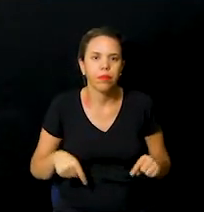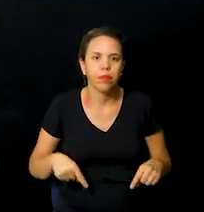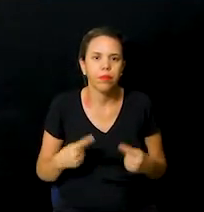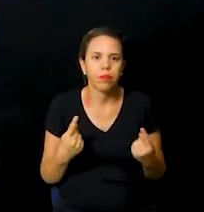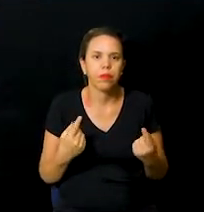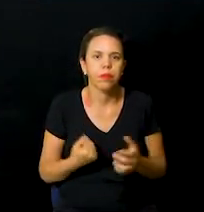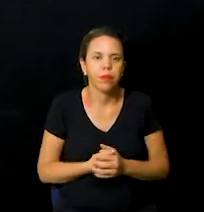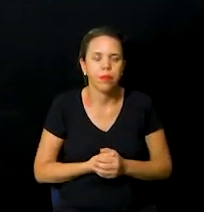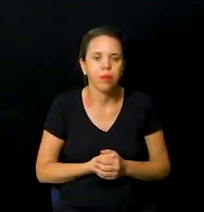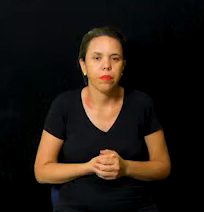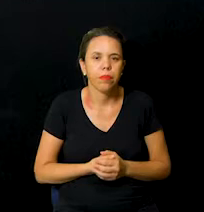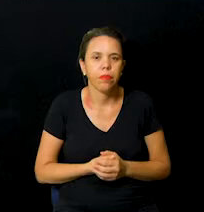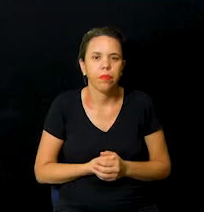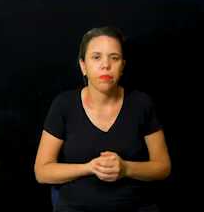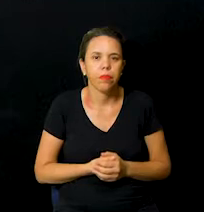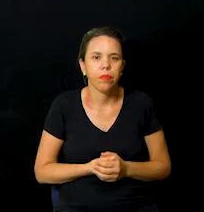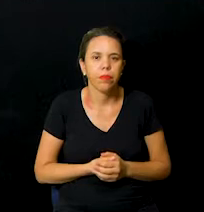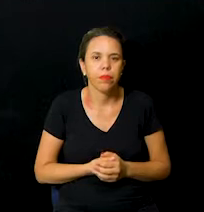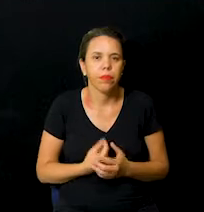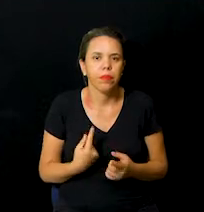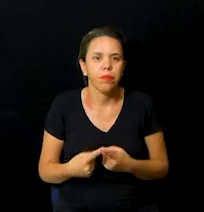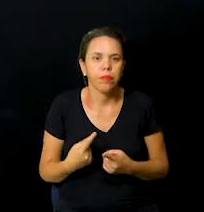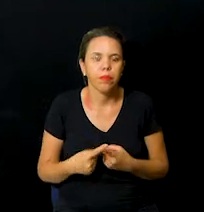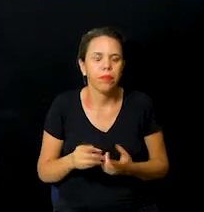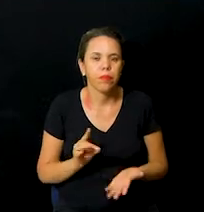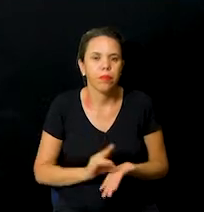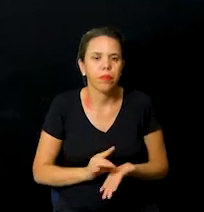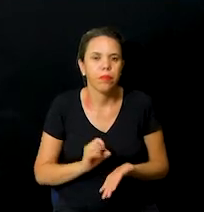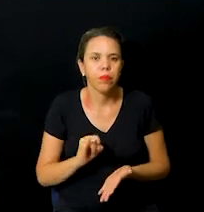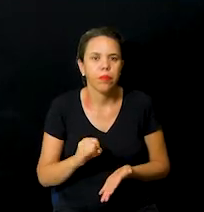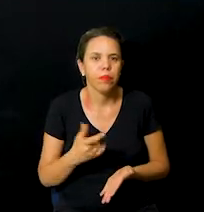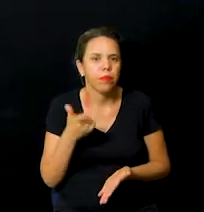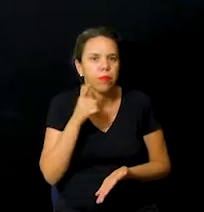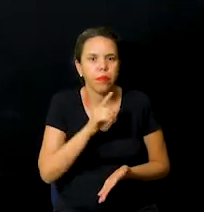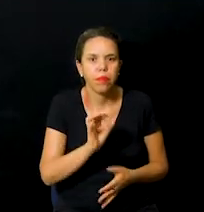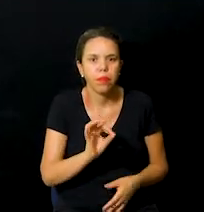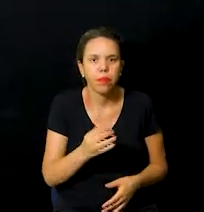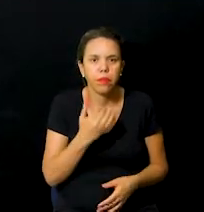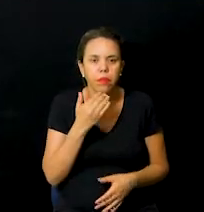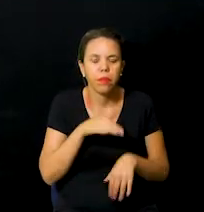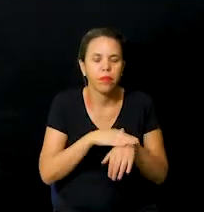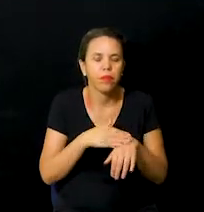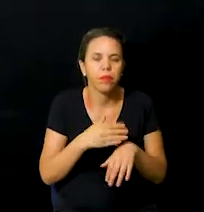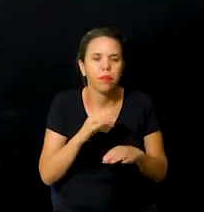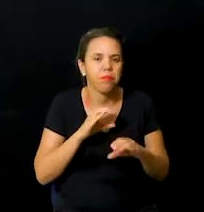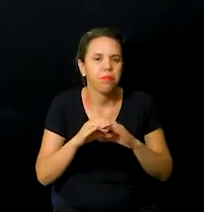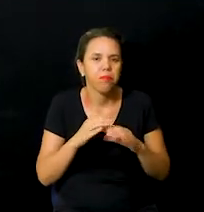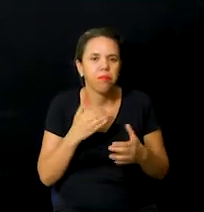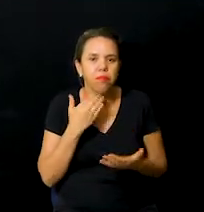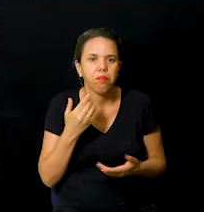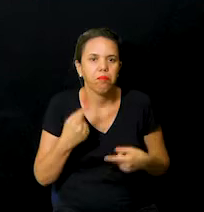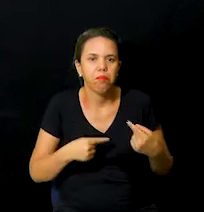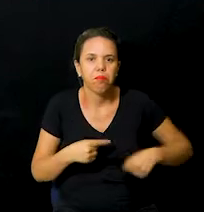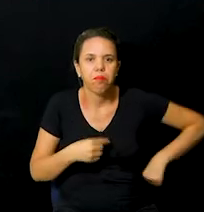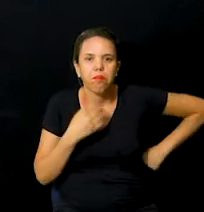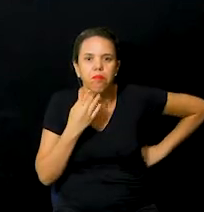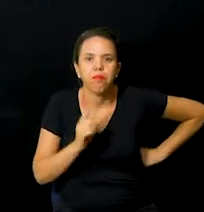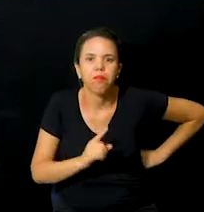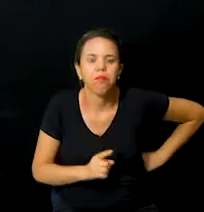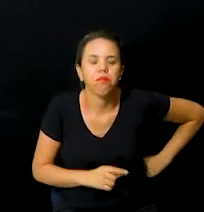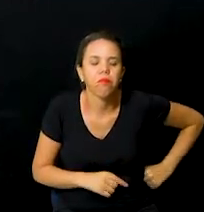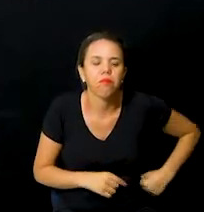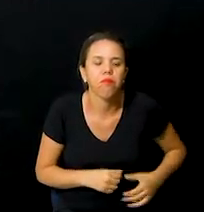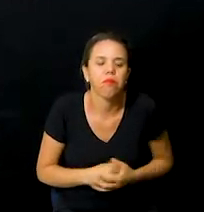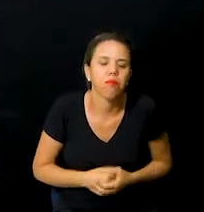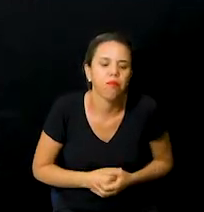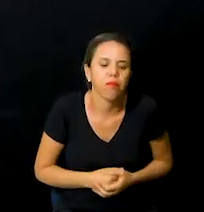resolve, né? Aquele desafio se consolida. Porque, de fato, se a gente não colocar elas para conversarem, para